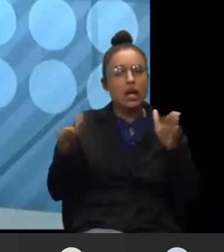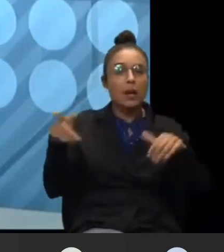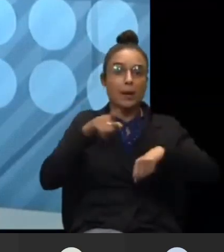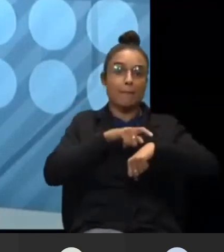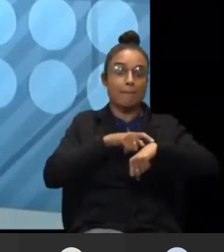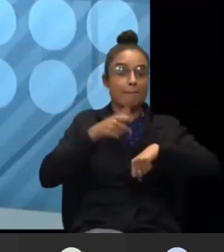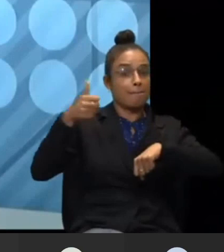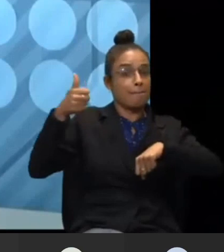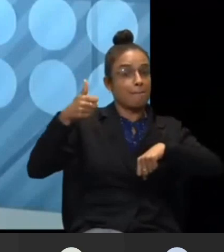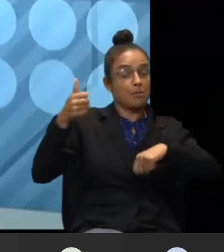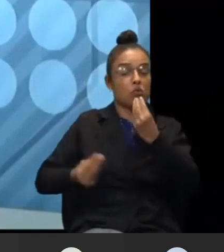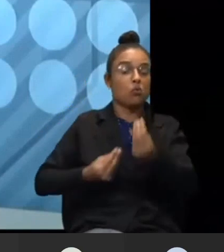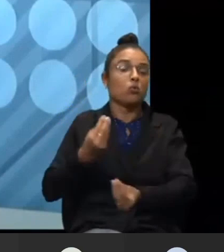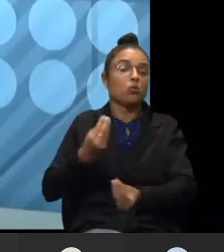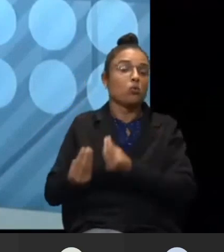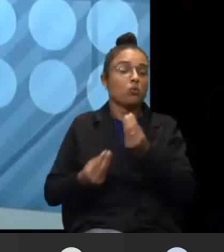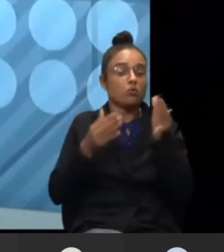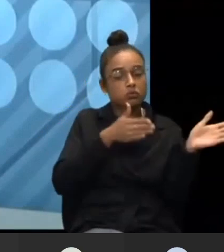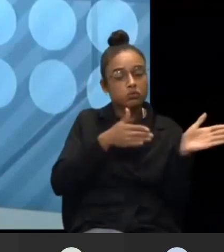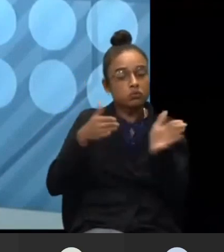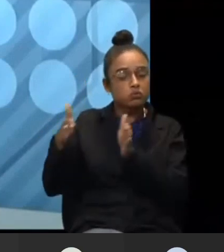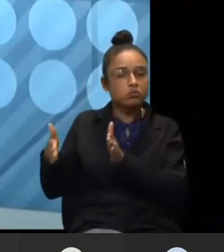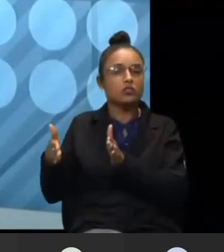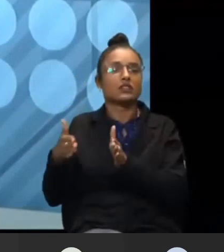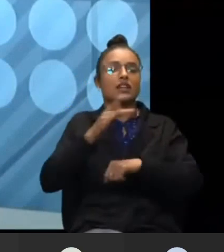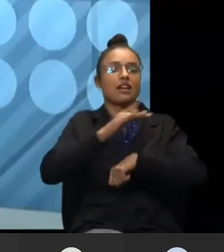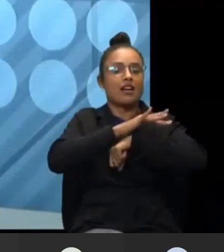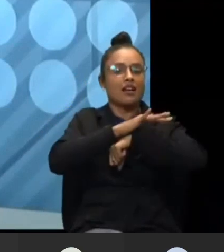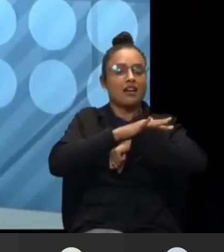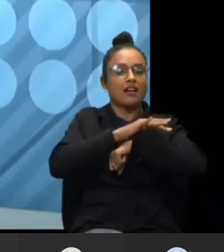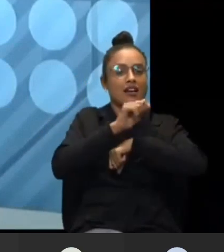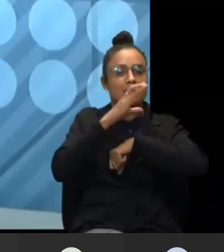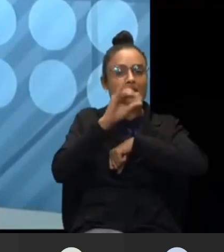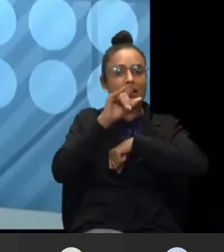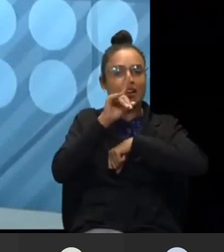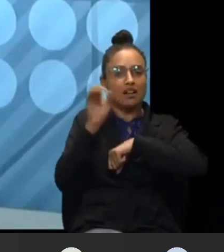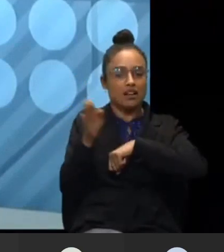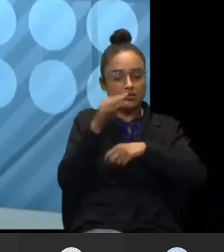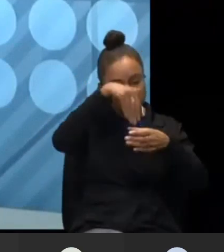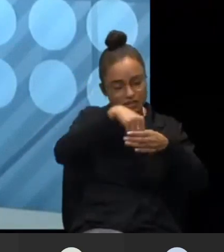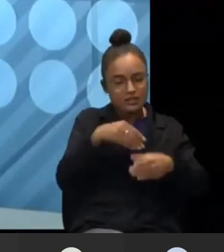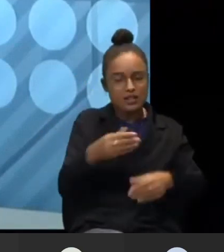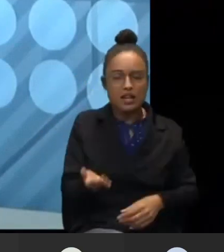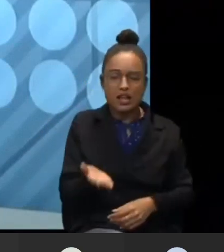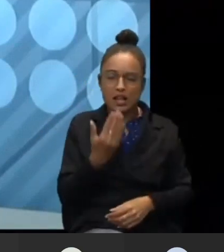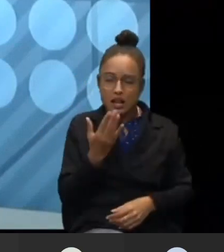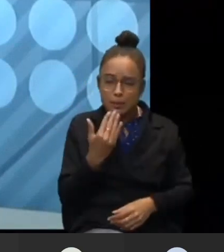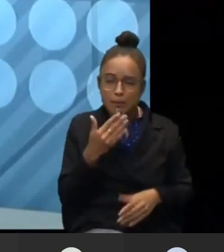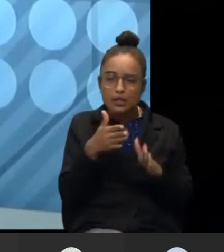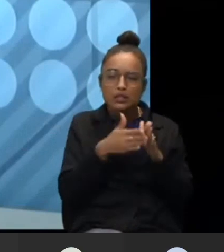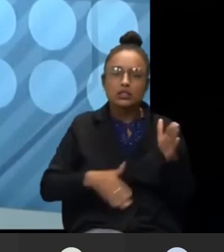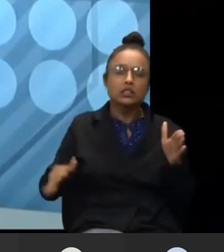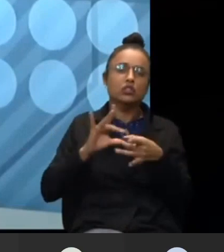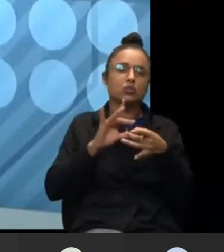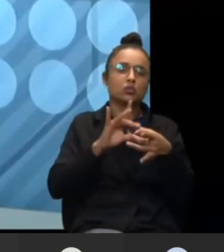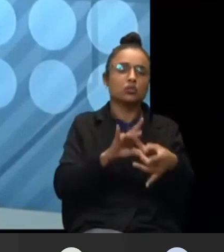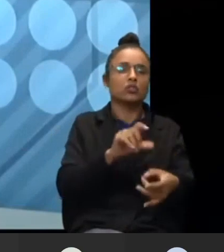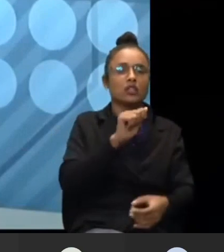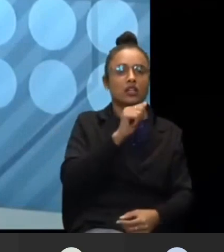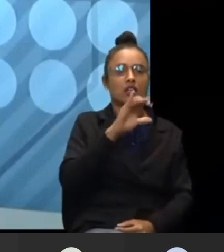como determinar o teor de ácidos graxos no alimento. Então, avaliamos como determinar o teor de ácidos graxos